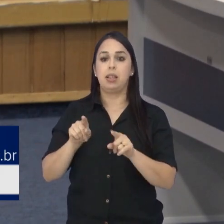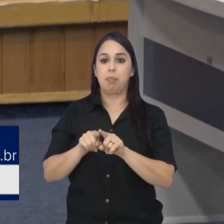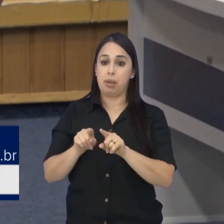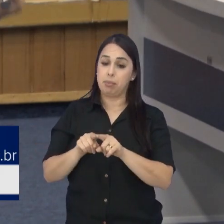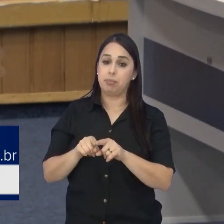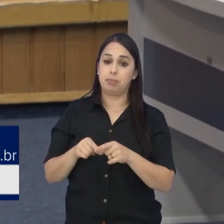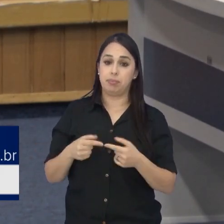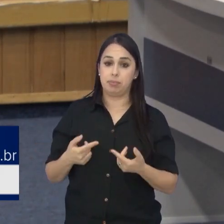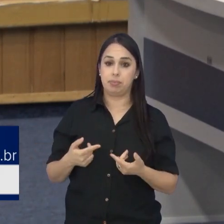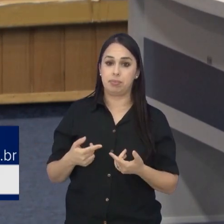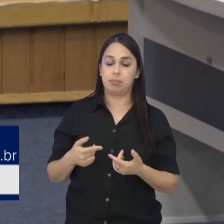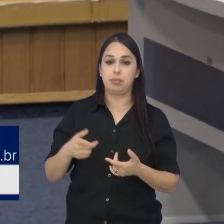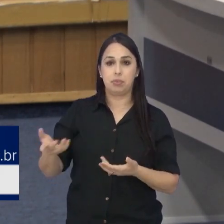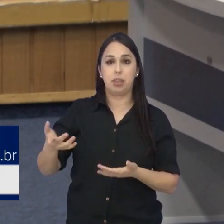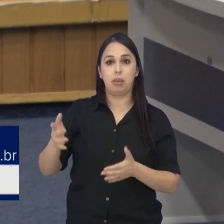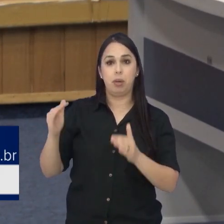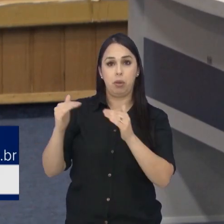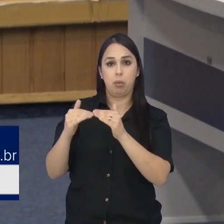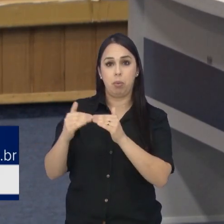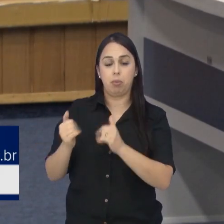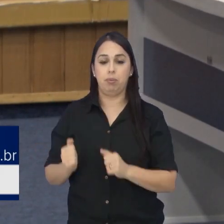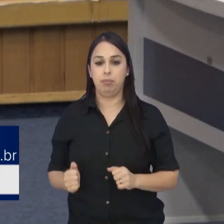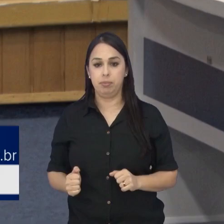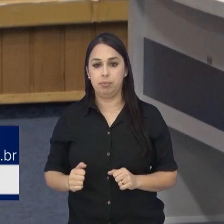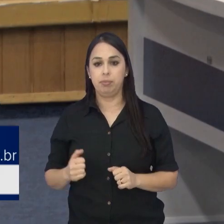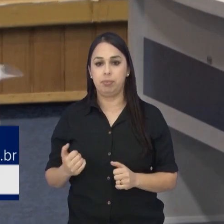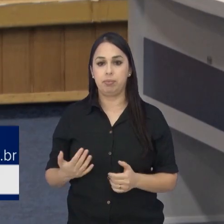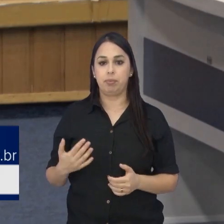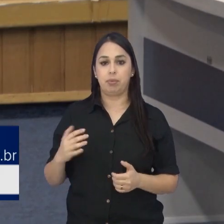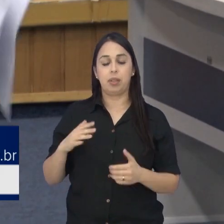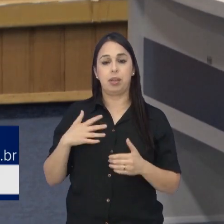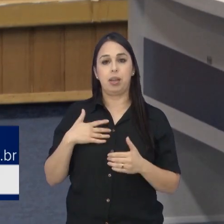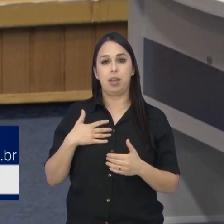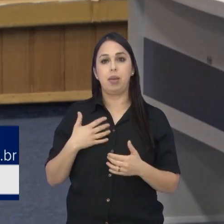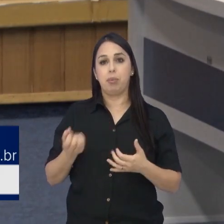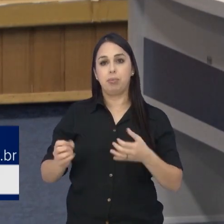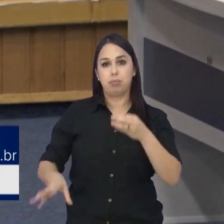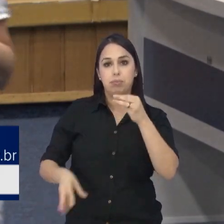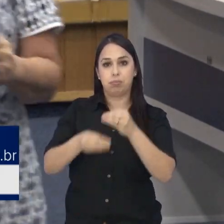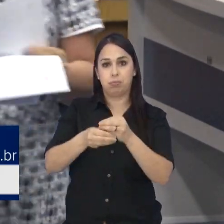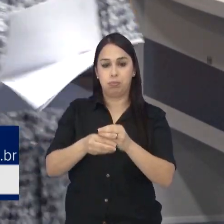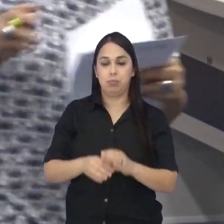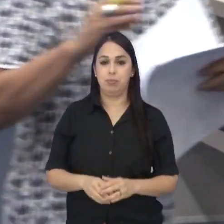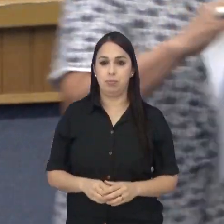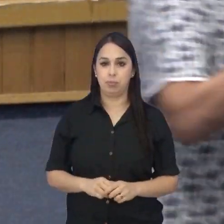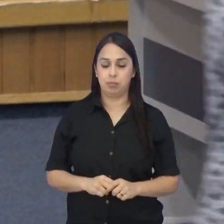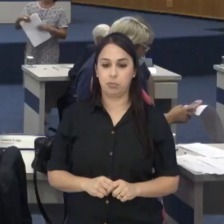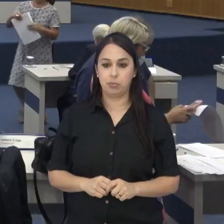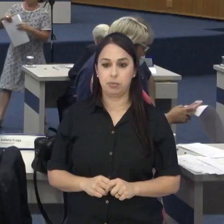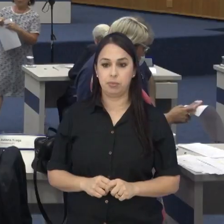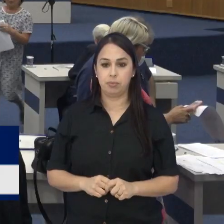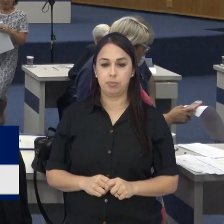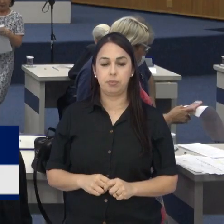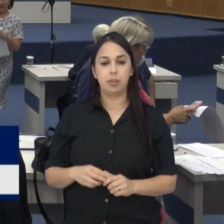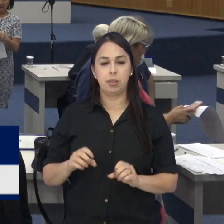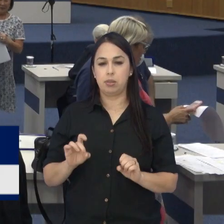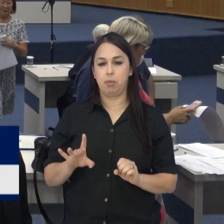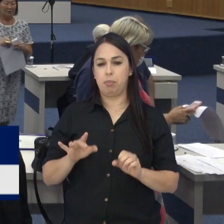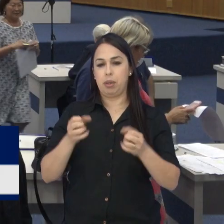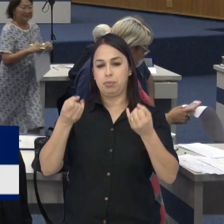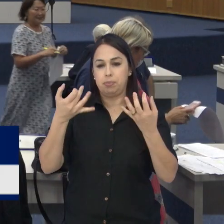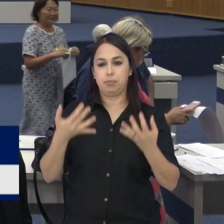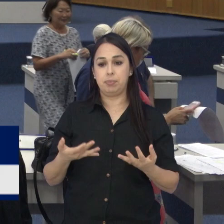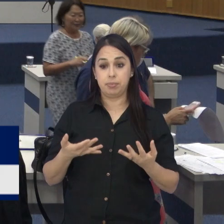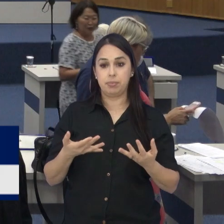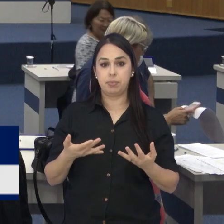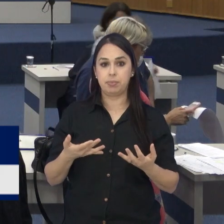ele para dar esse parecer favorável. Então, esse é meu à parte para essa questão. E para finalizar,